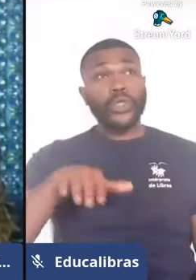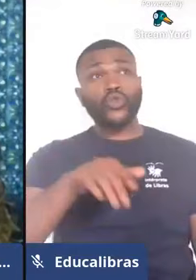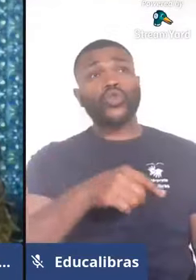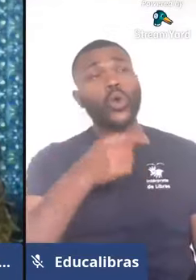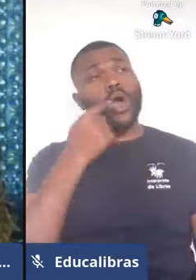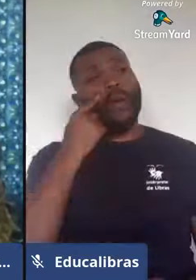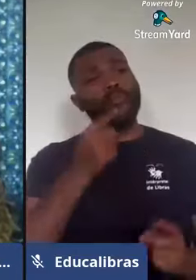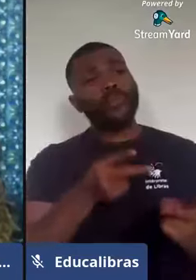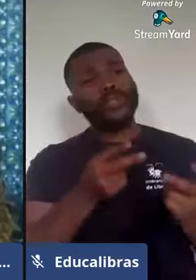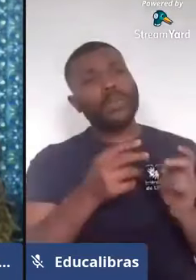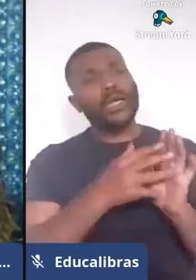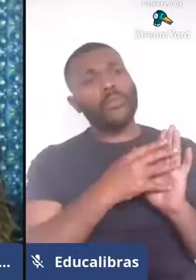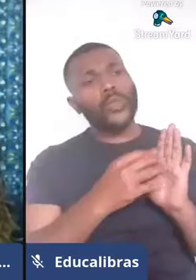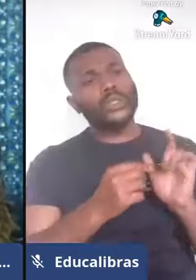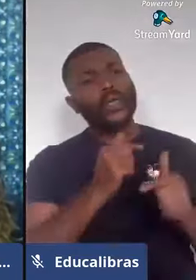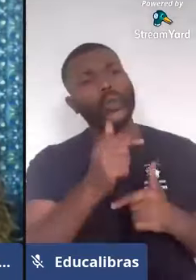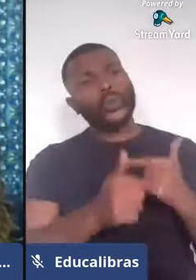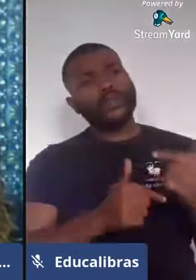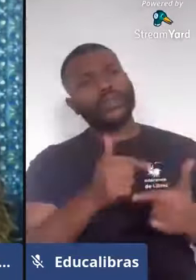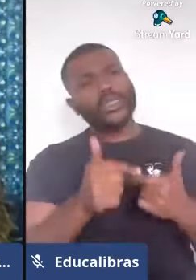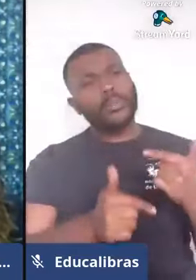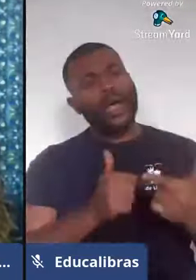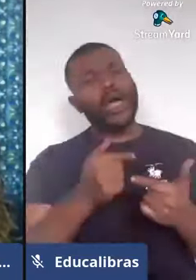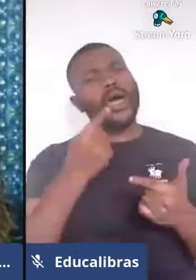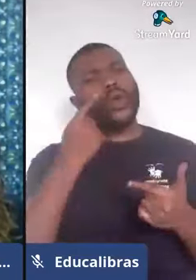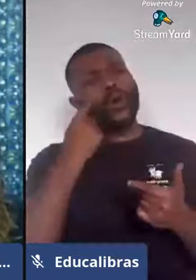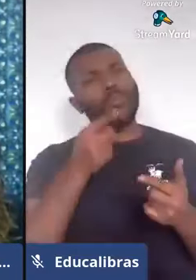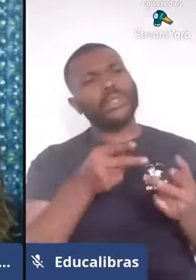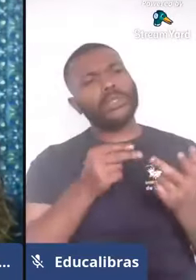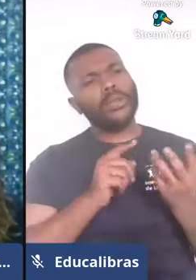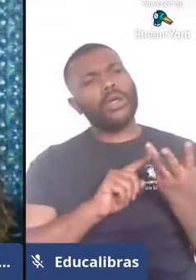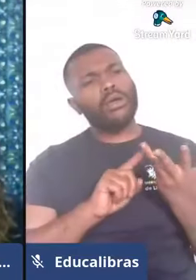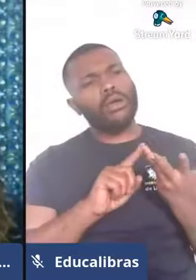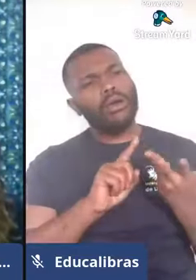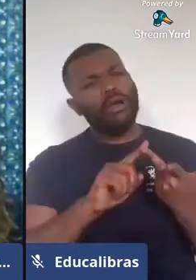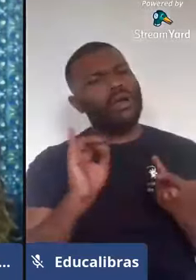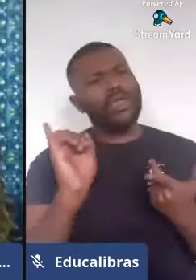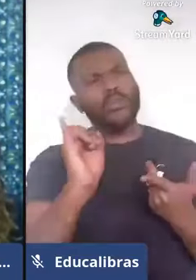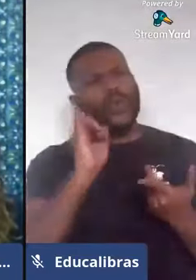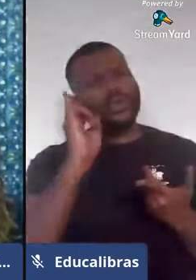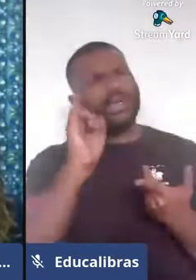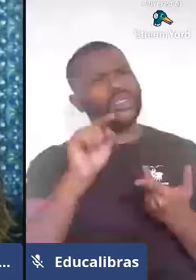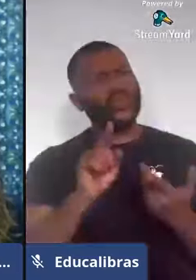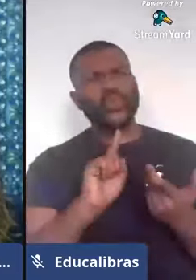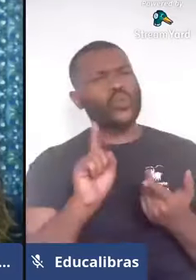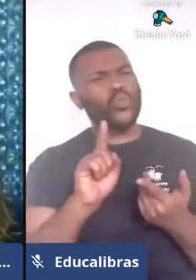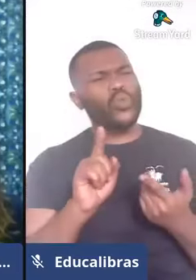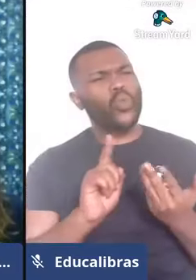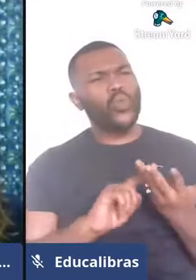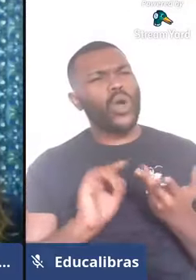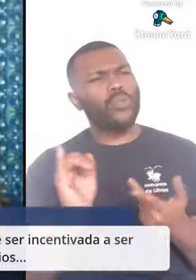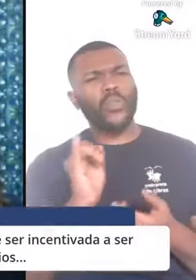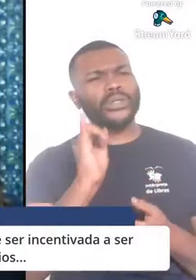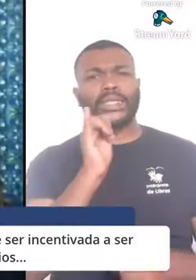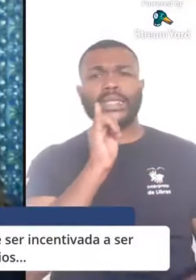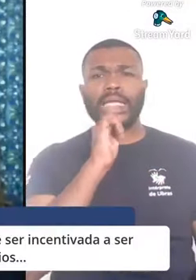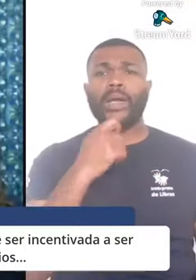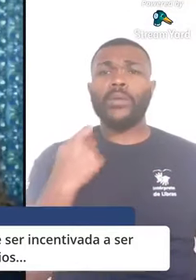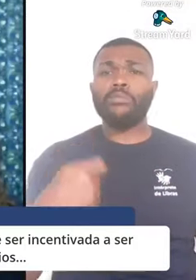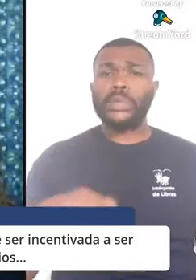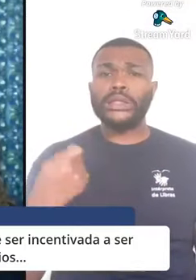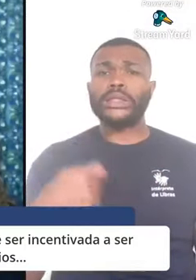e vendo que algumas questões que pareciam importantes não são tão importantes assim, como a coisa de estar presencial,